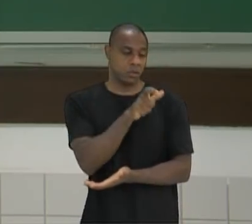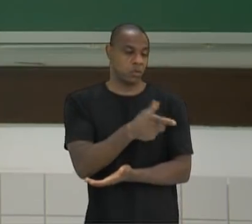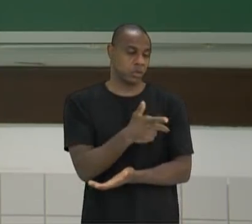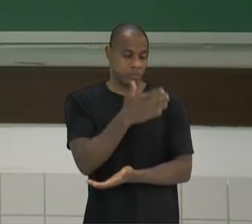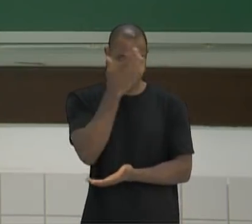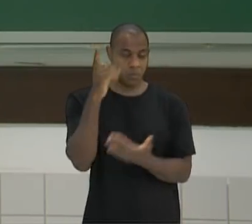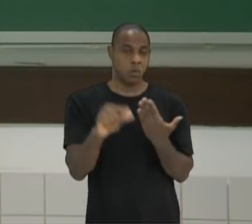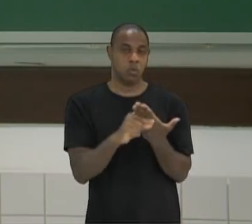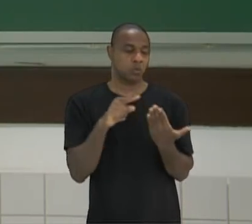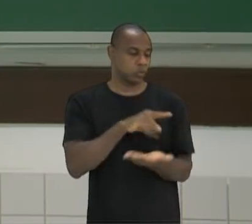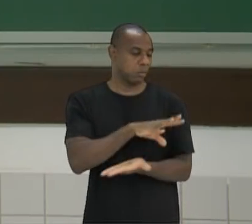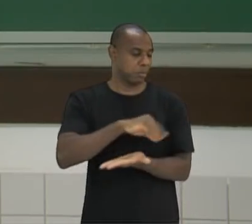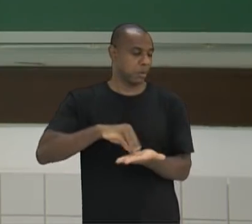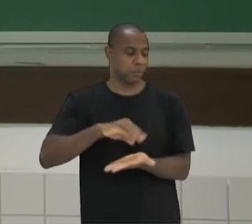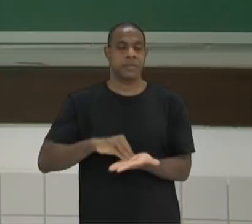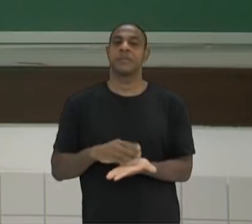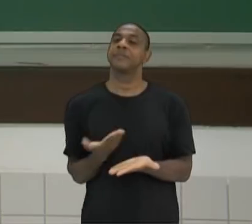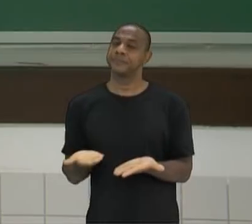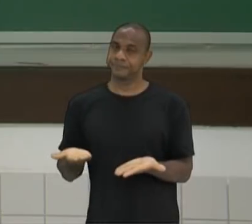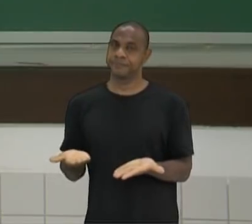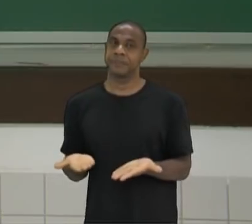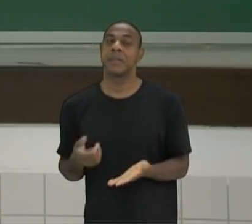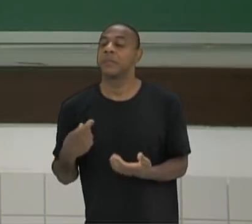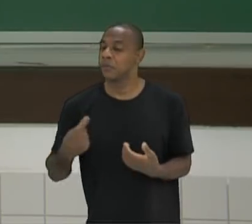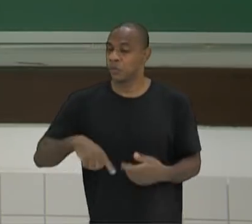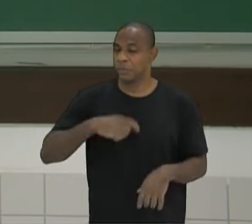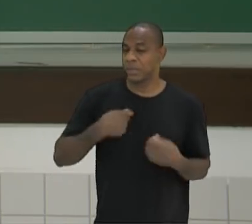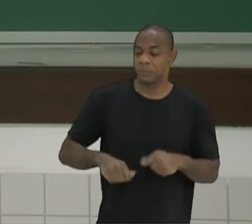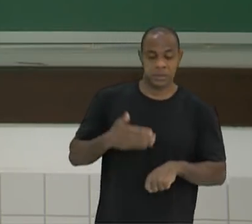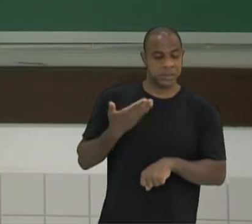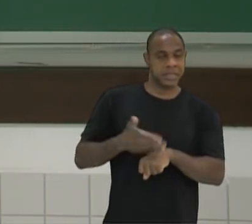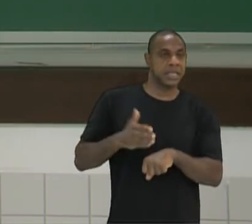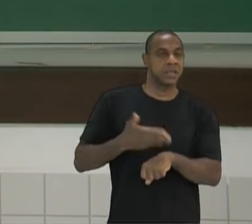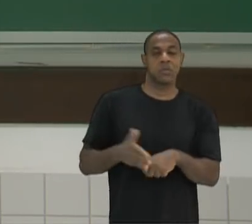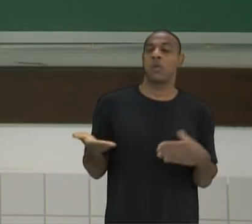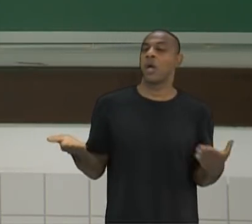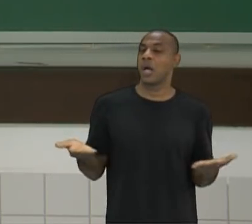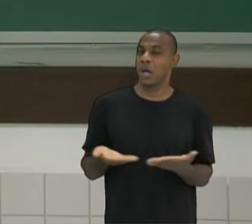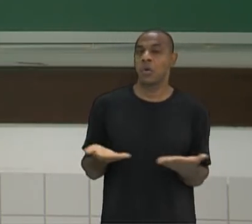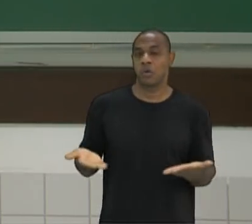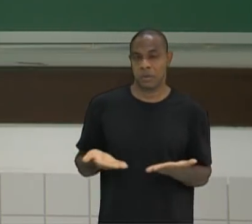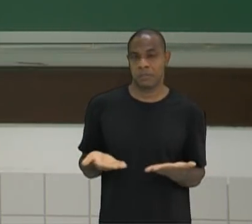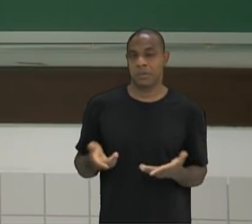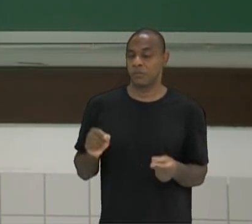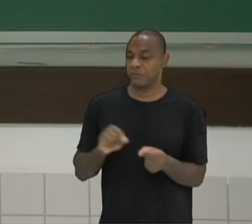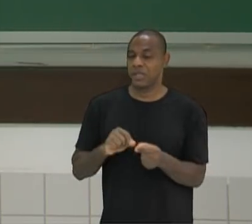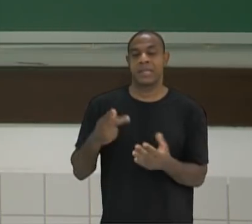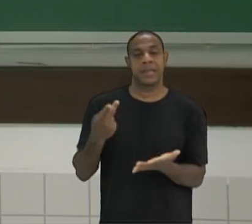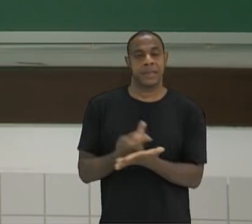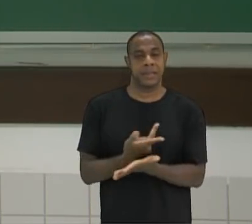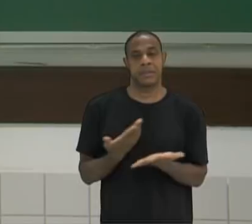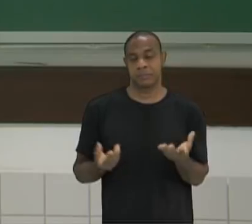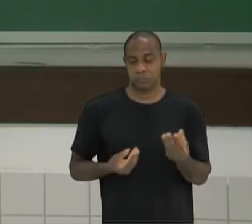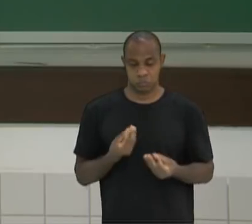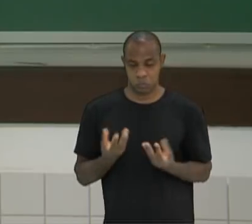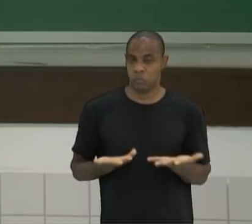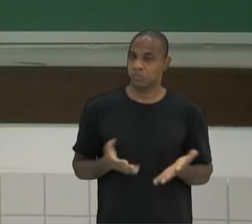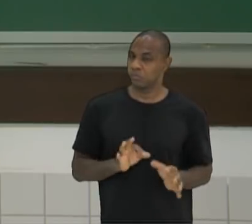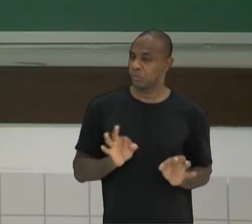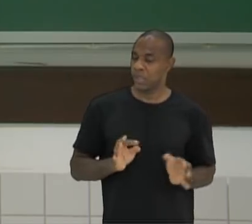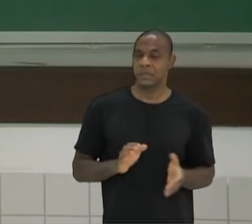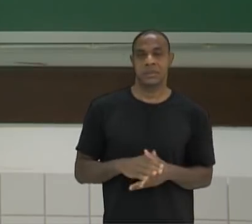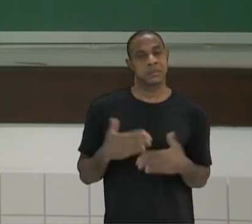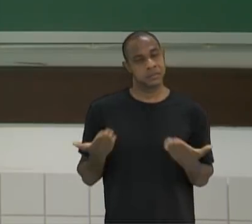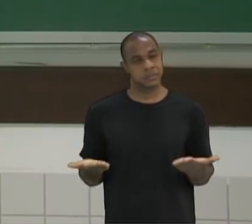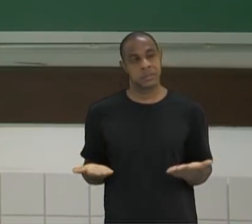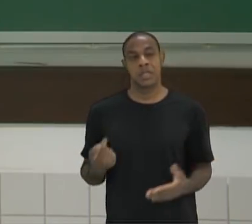fossem suas. Isso a gente já tem que ir treinando desde cedo a não cometer esse tipo de crime de plágio. Como que a gente faz isso?